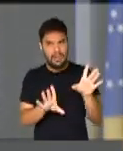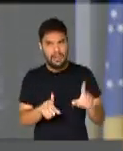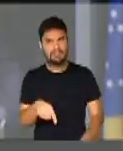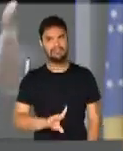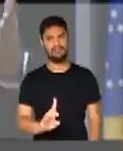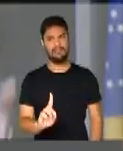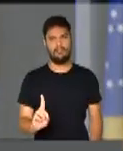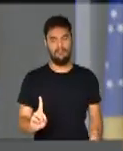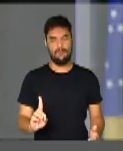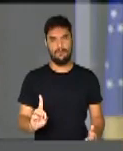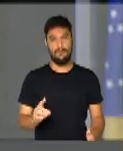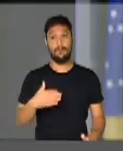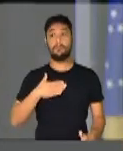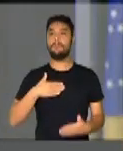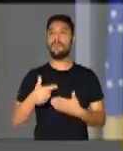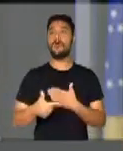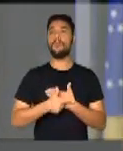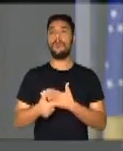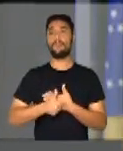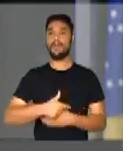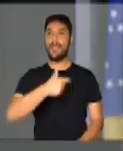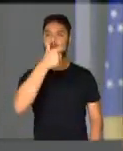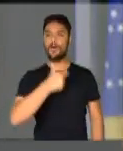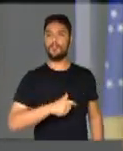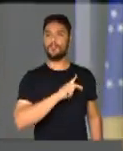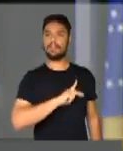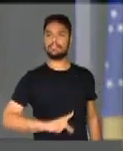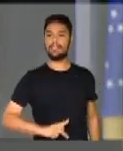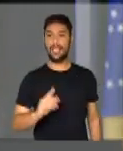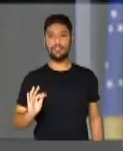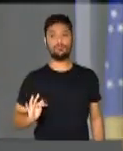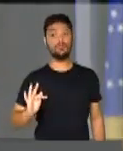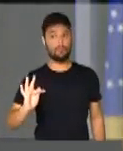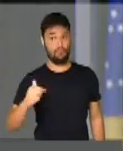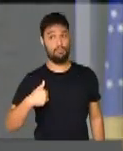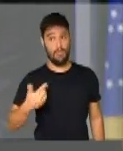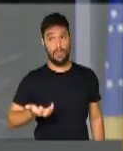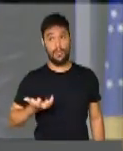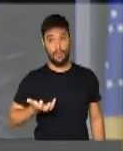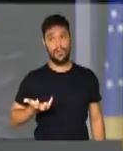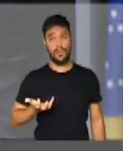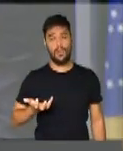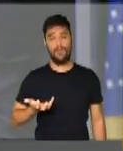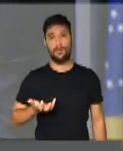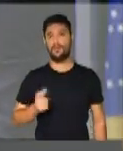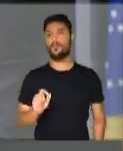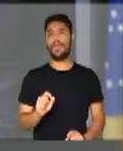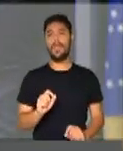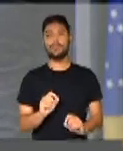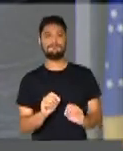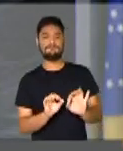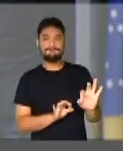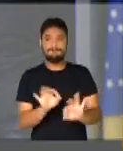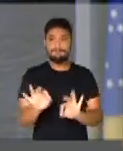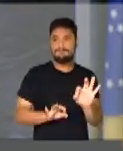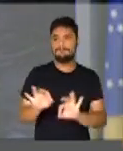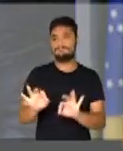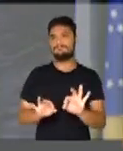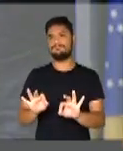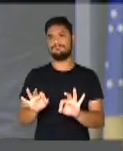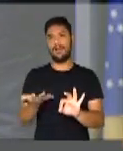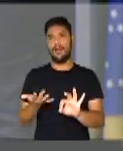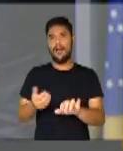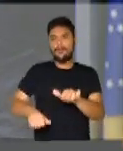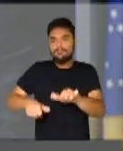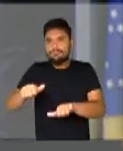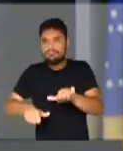democracia. No meu papel institucional de presidente, tenho uma postura de magistrado. Assim como mais de uma centena